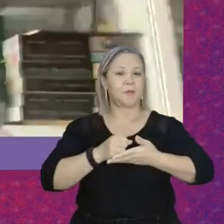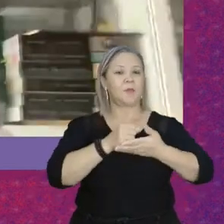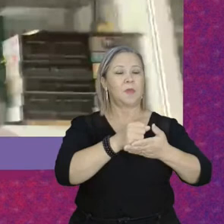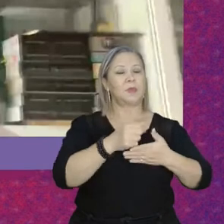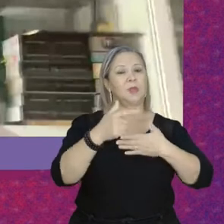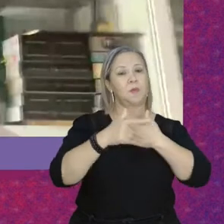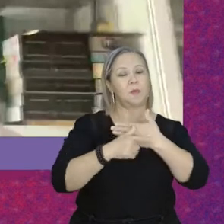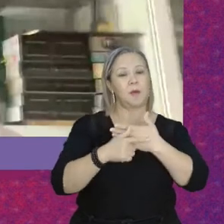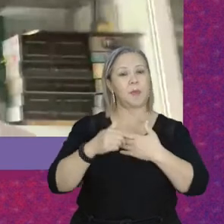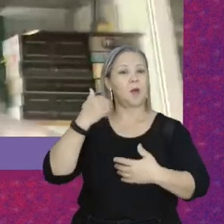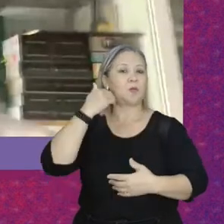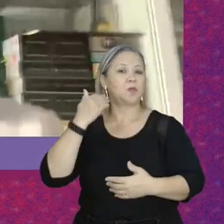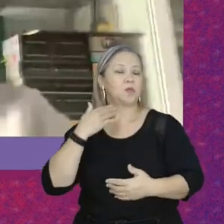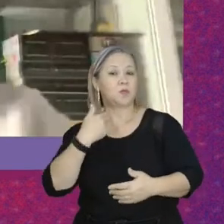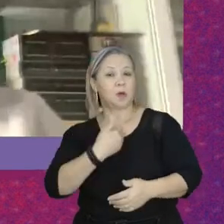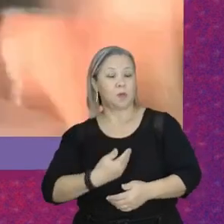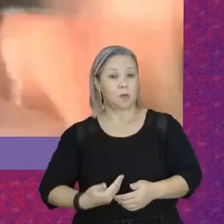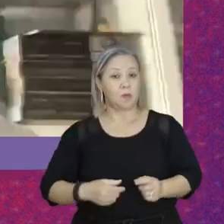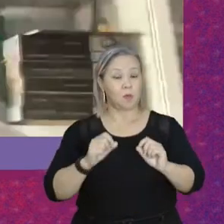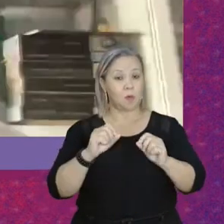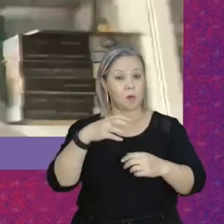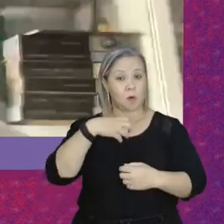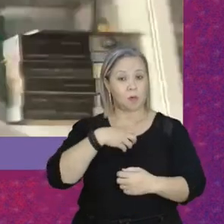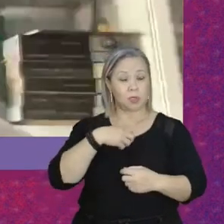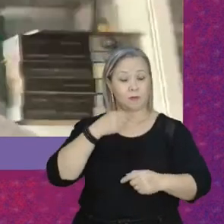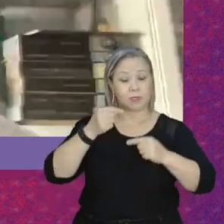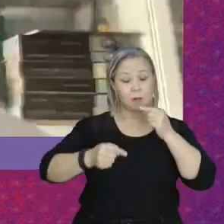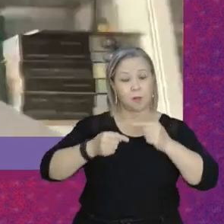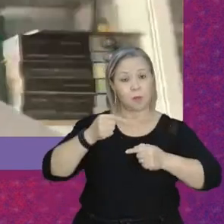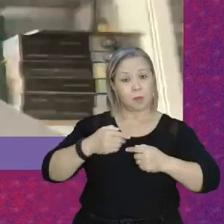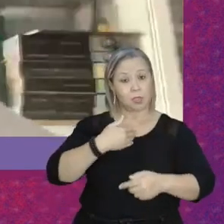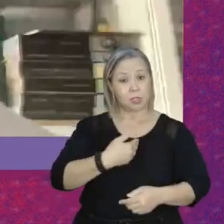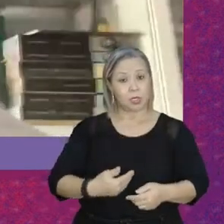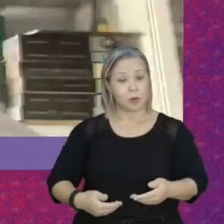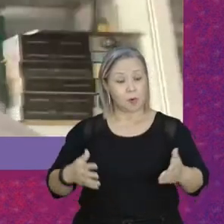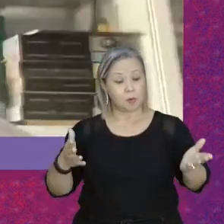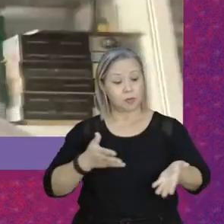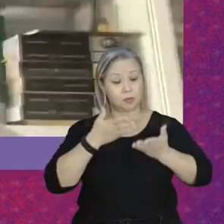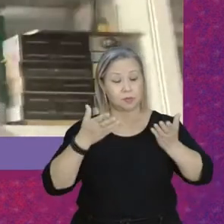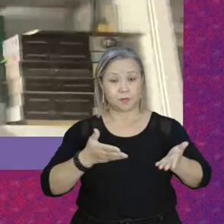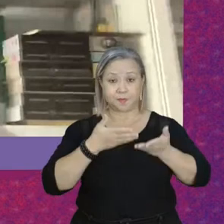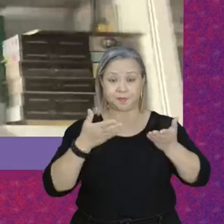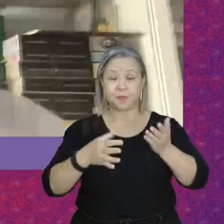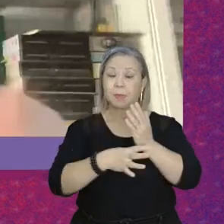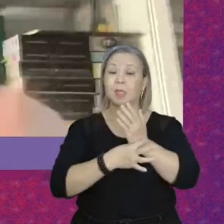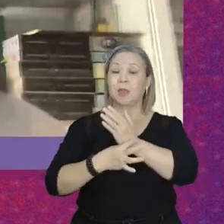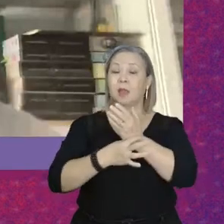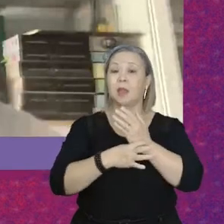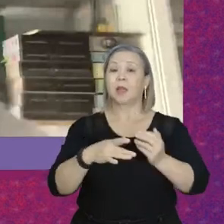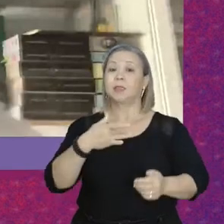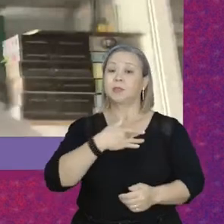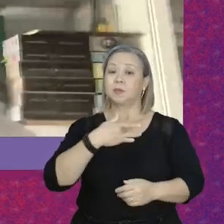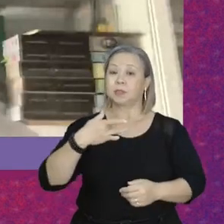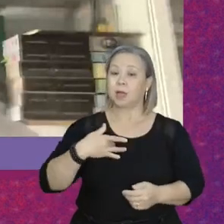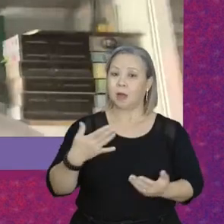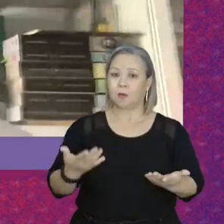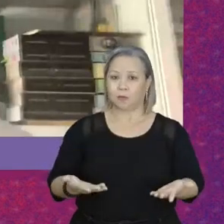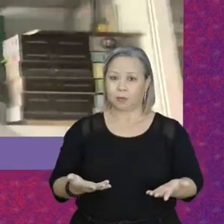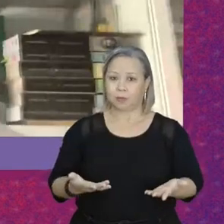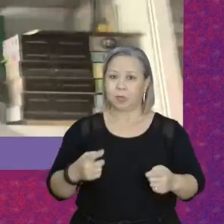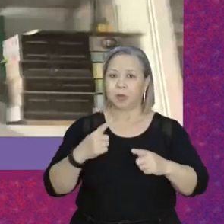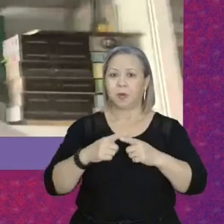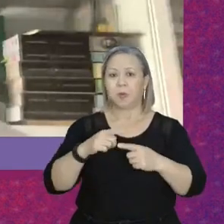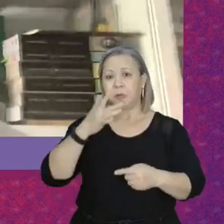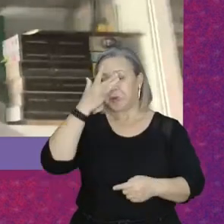públicos como meio para fazer a política pública fluir e garantindo saúde, porque ao não comer veneno, as pessoas têm uma